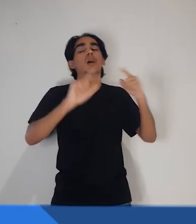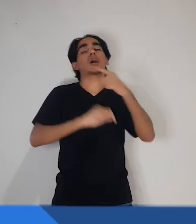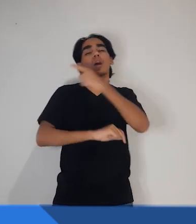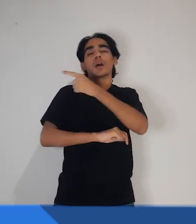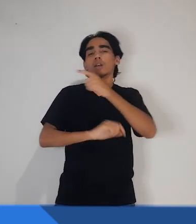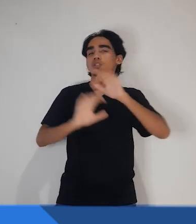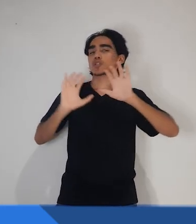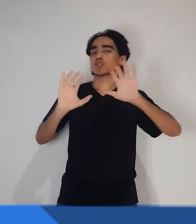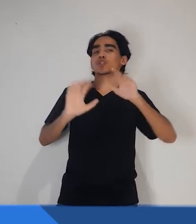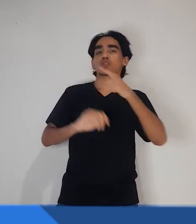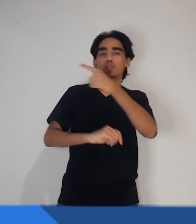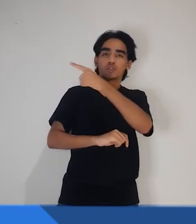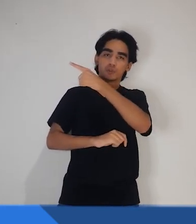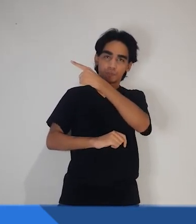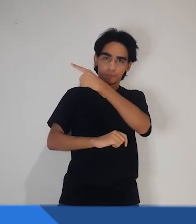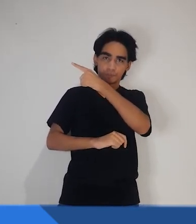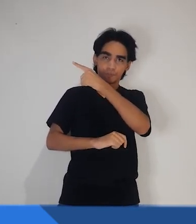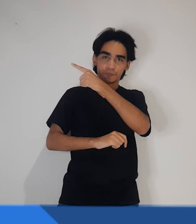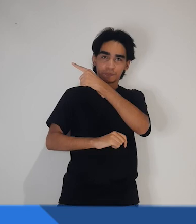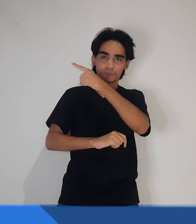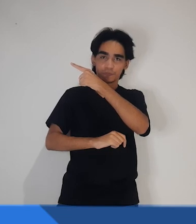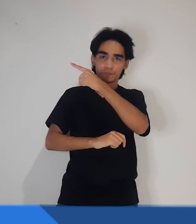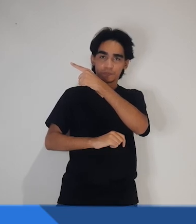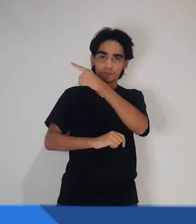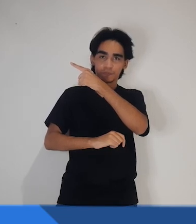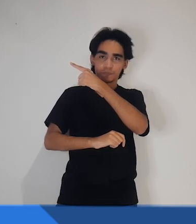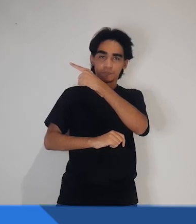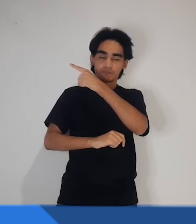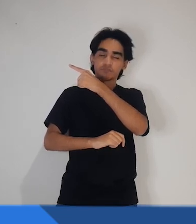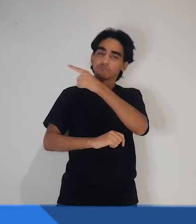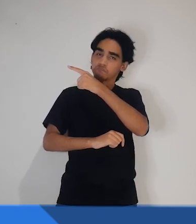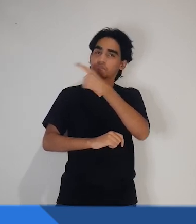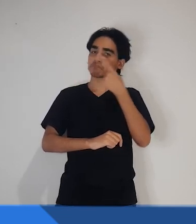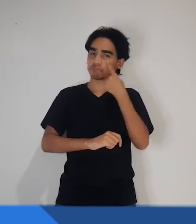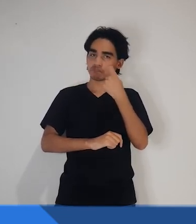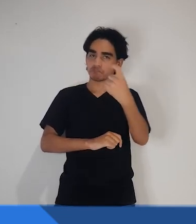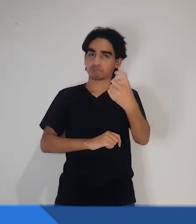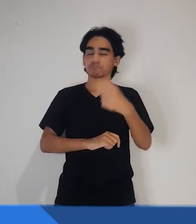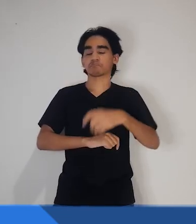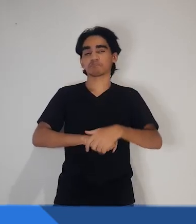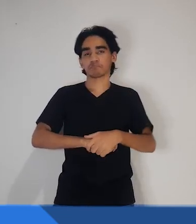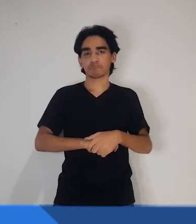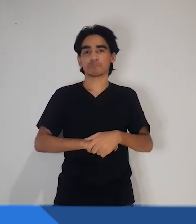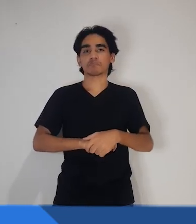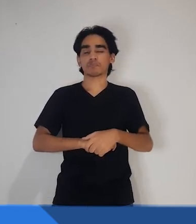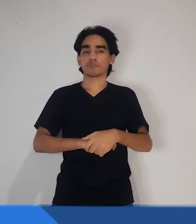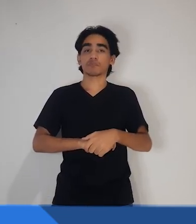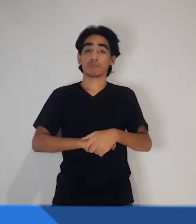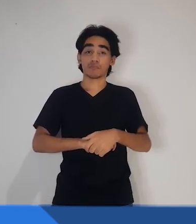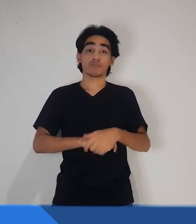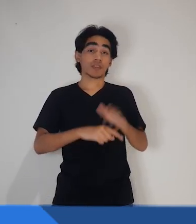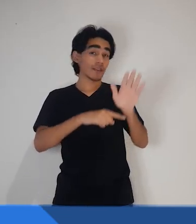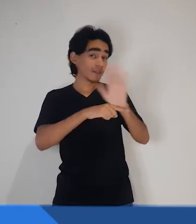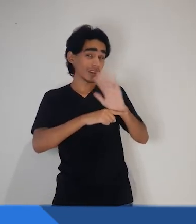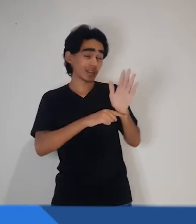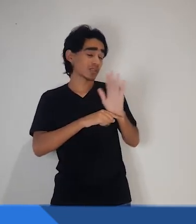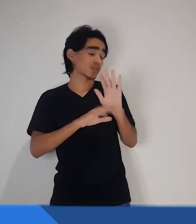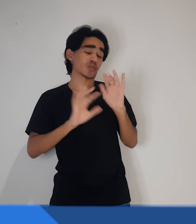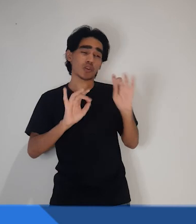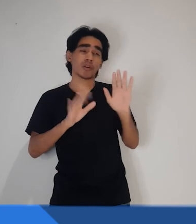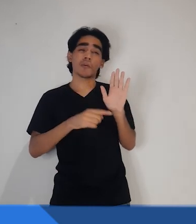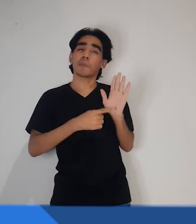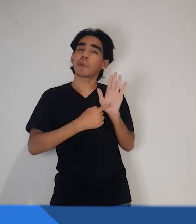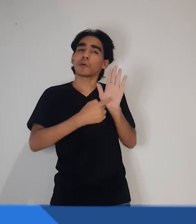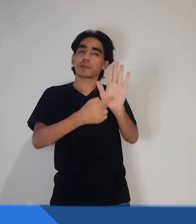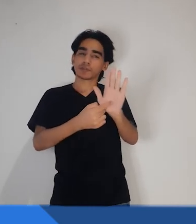estudante exatamente dessa forma que a gente está vendo. Olha só que interessante. Então, pessoal,